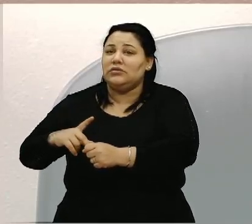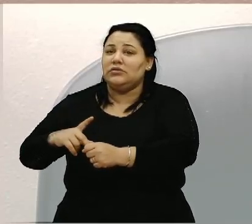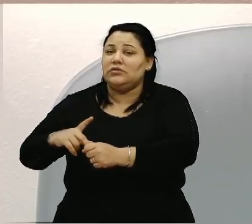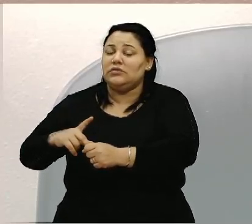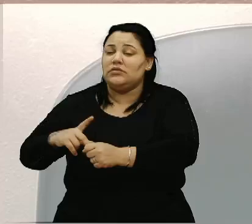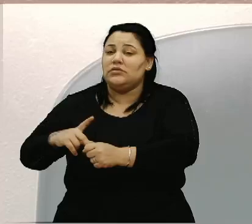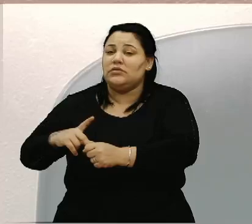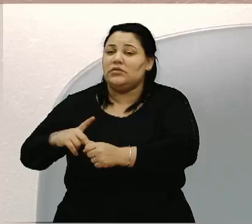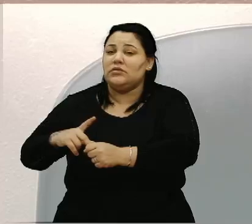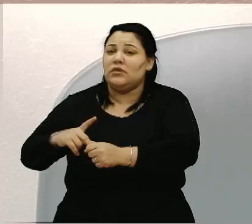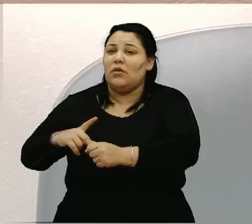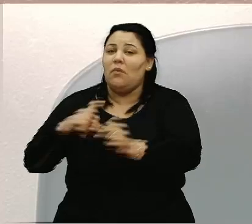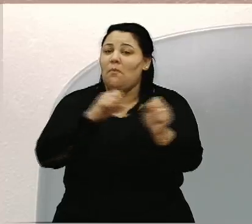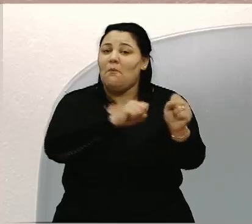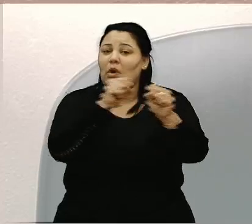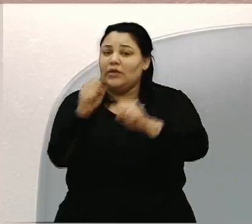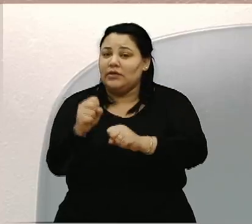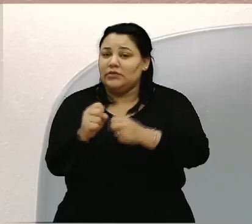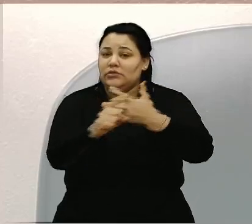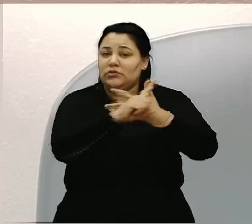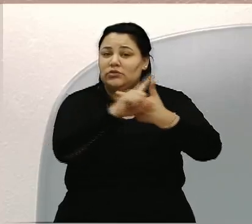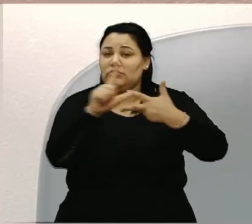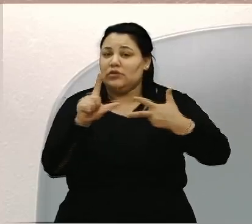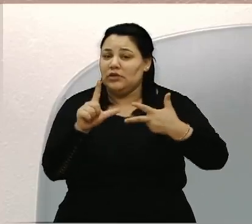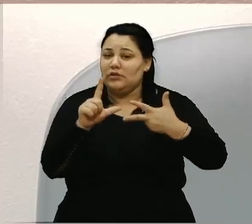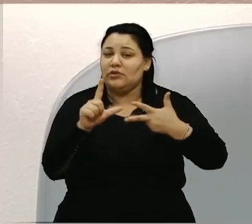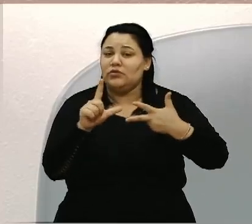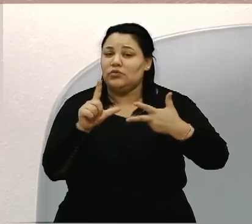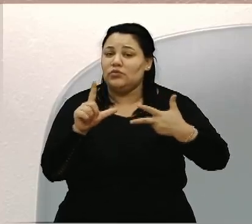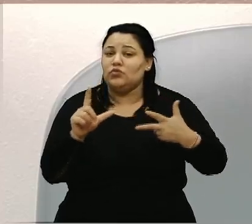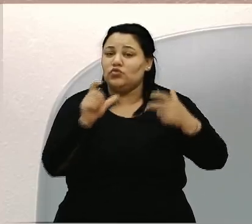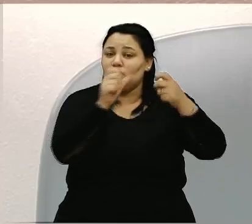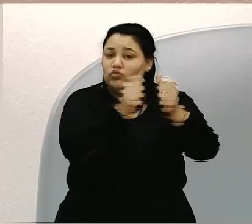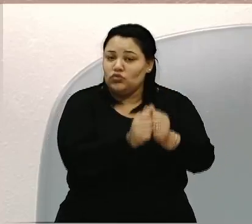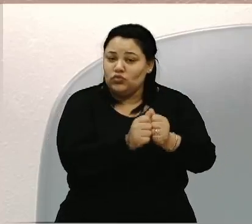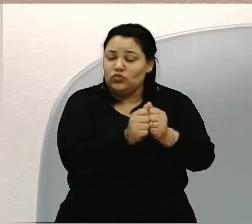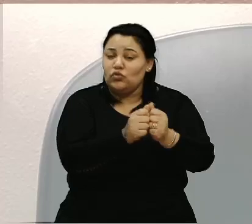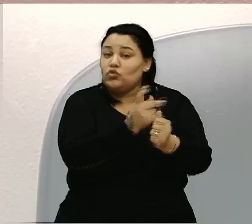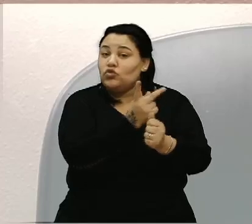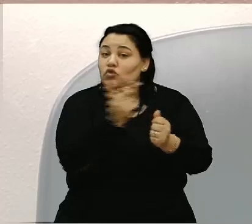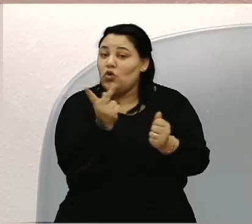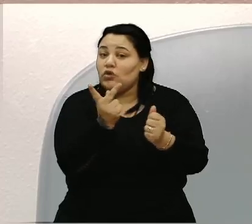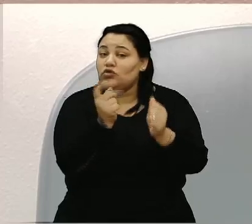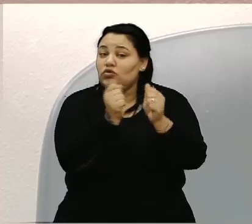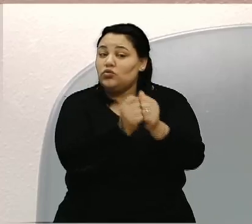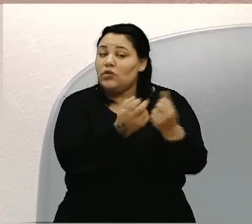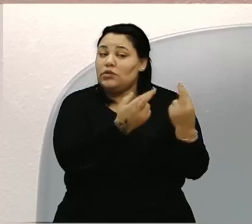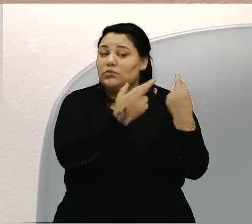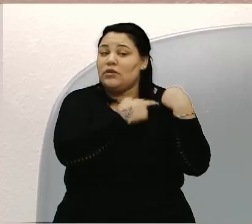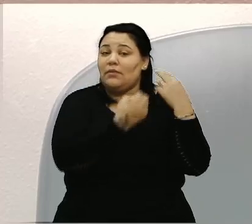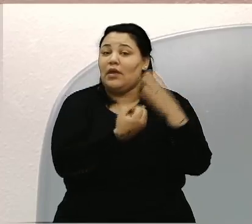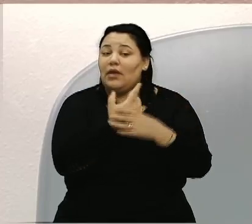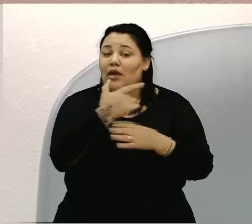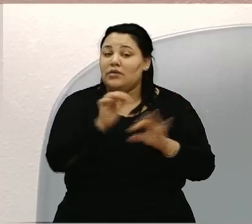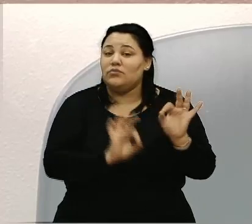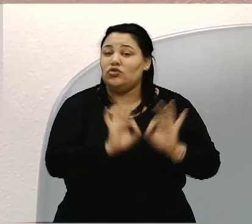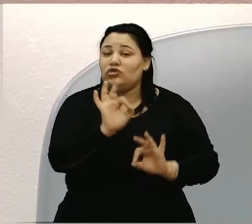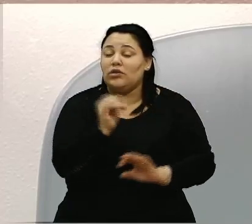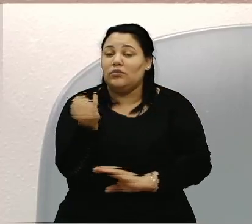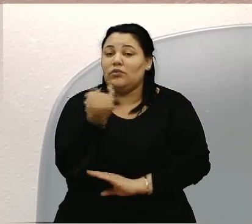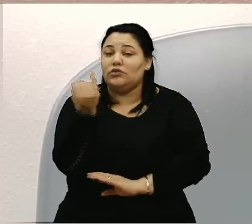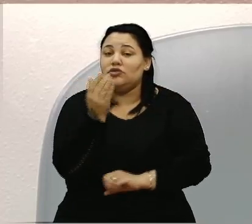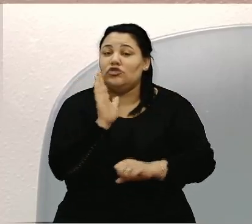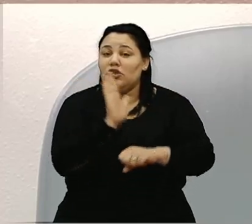dois poderes, o executivo e o legislativo, tem que andar lado a lado e os dois foram responsáveis por esse grande projeto que hoje está ajudando